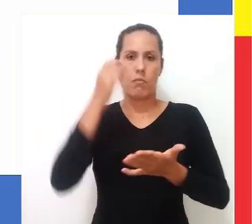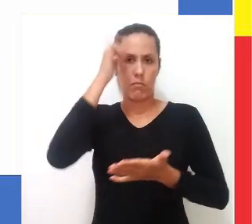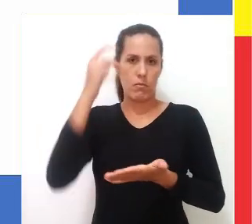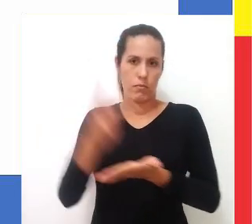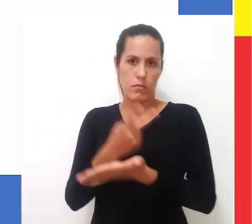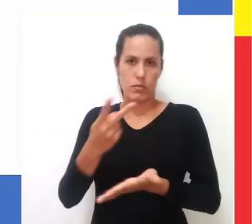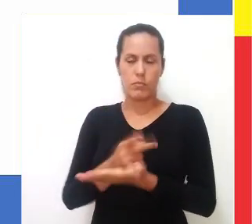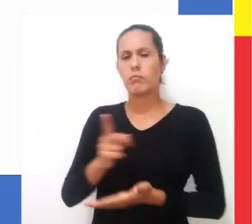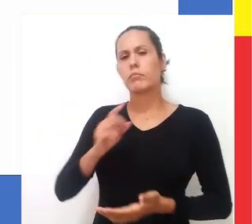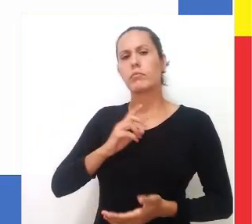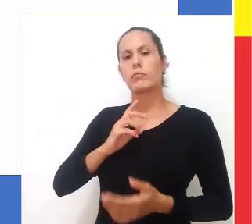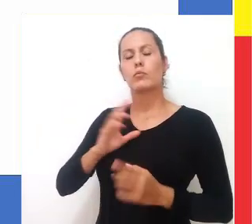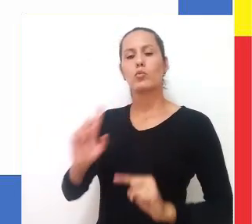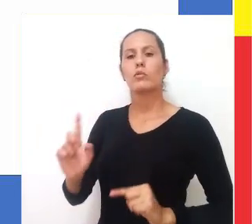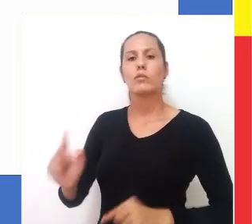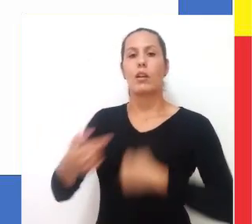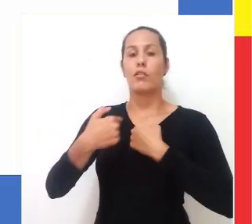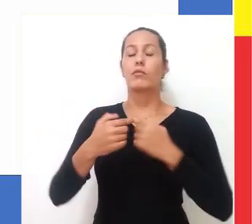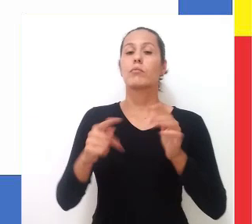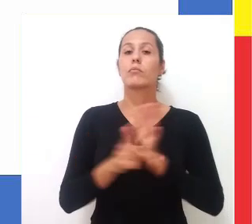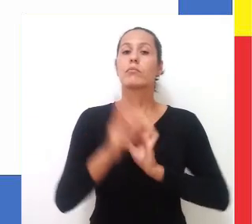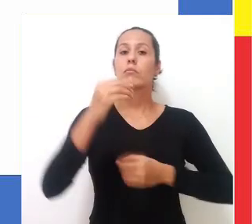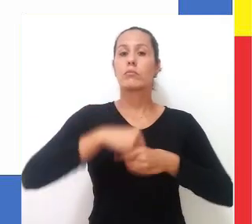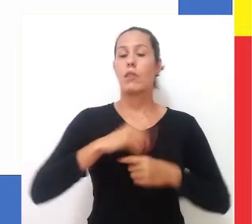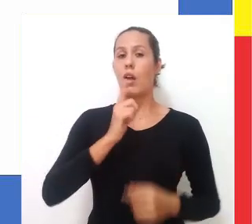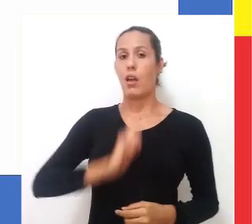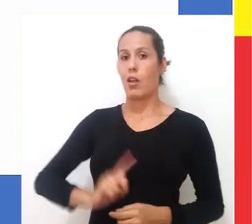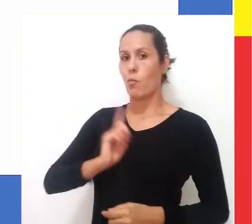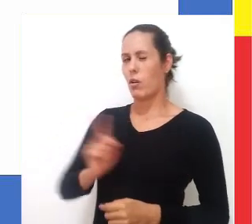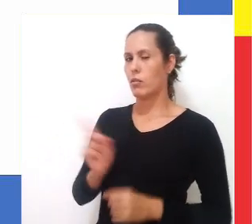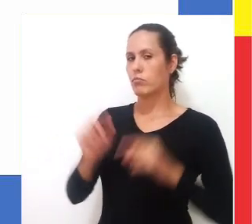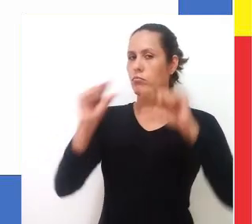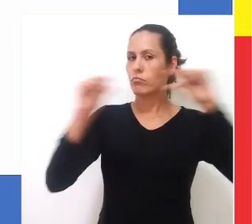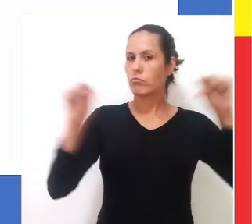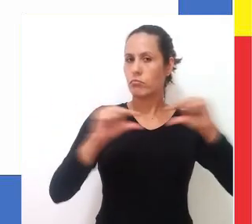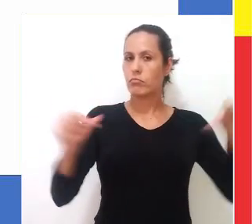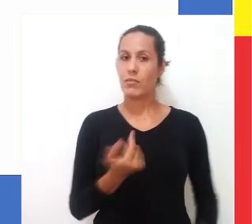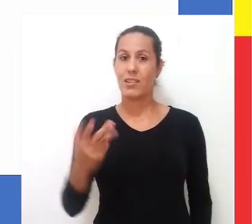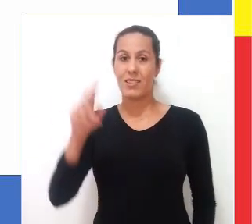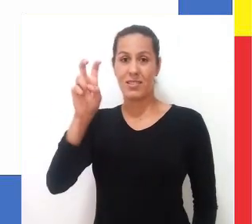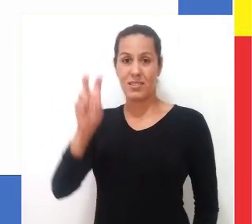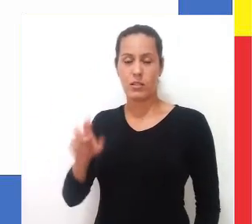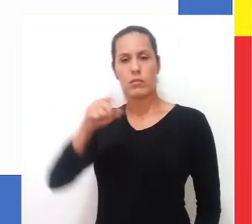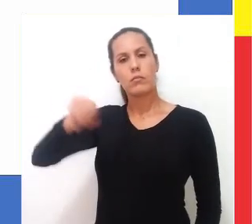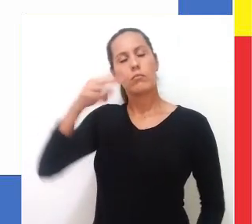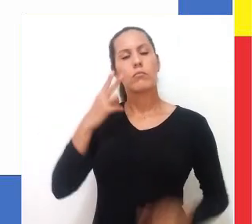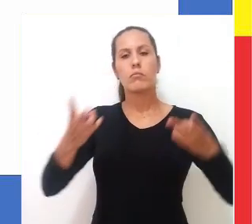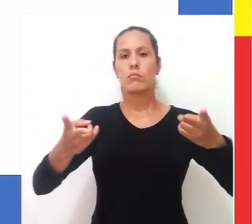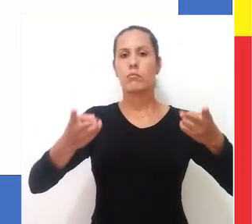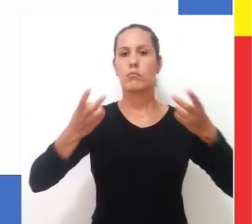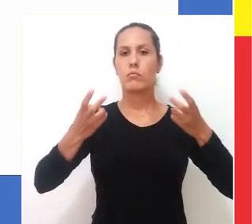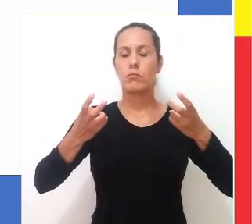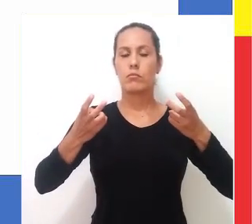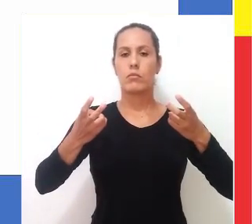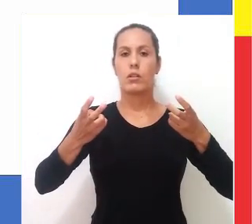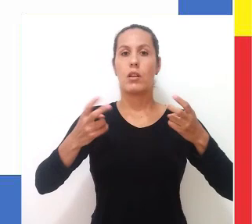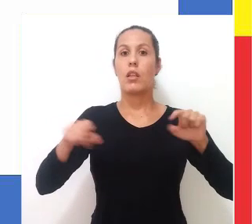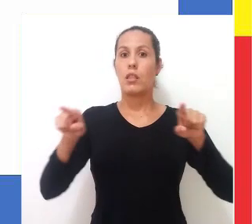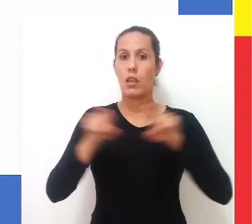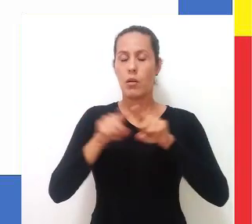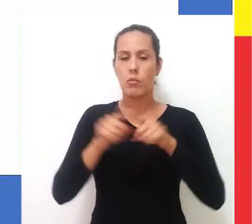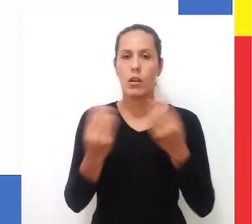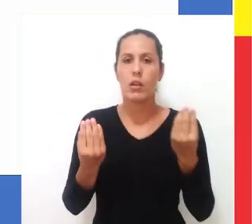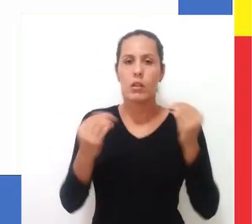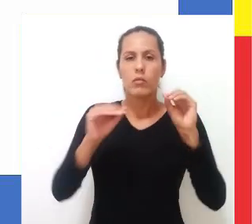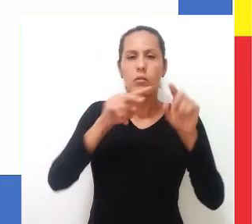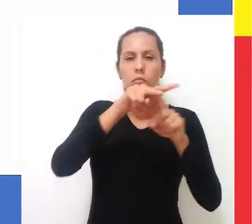um desafio de grammar, de gramática. Então, vocês vão observar essas 5 frases que estão aí na tela para vocês e